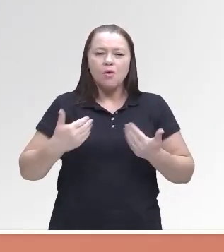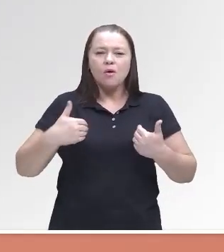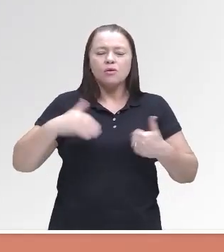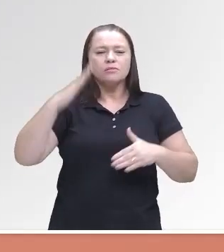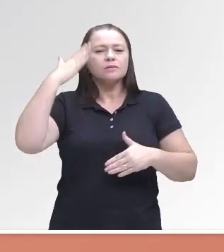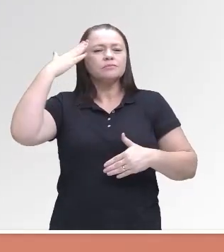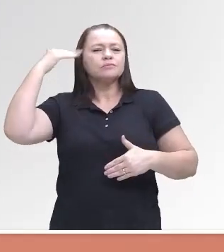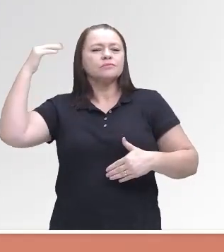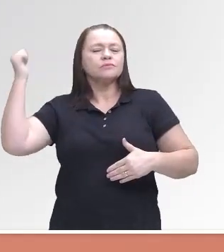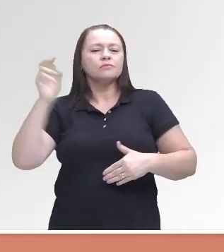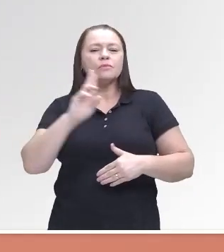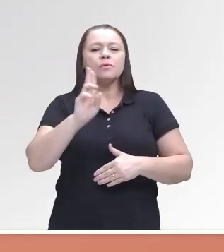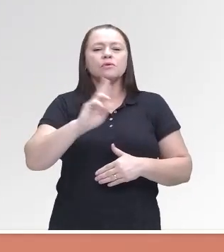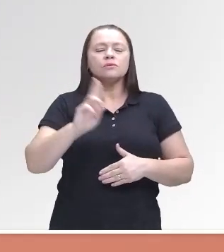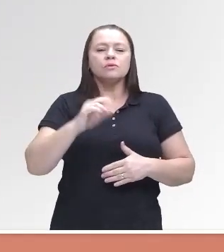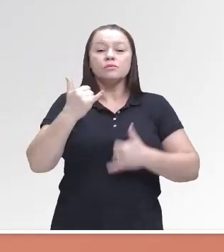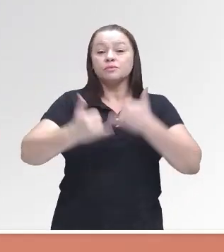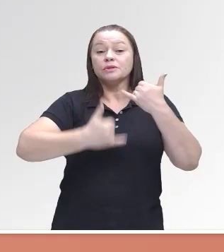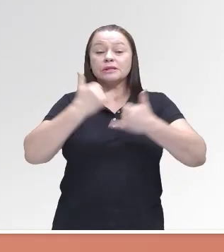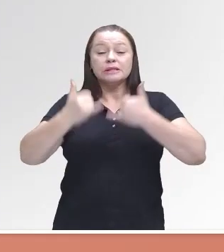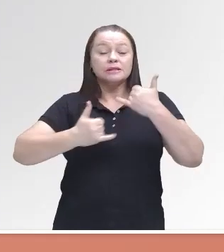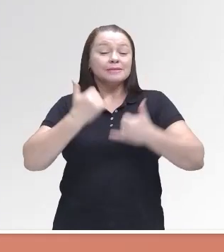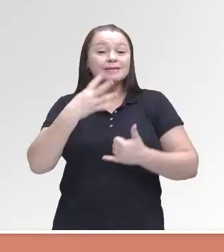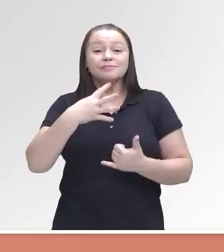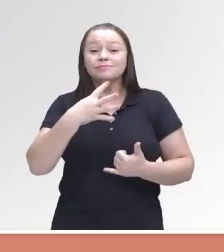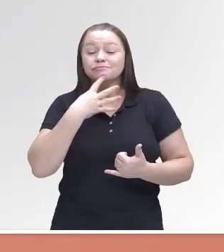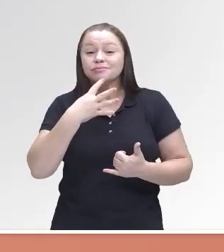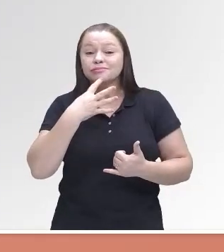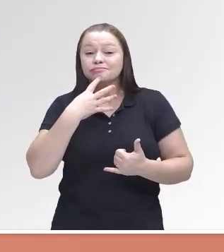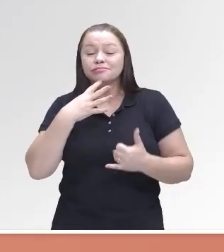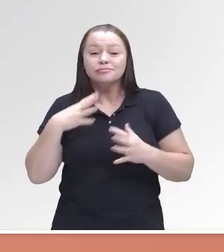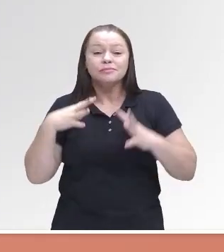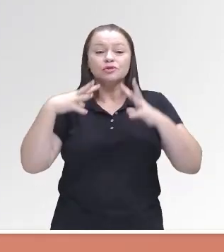todos os nomes desse brinquedo tão conhecido no